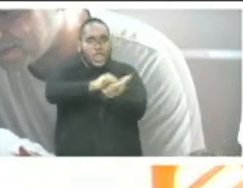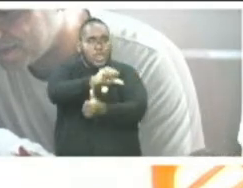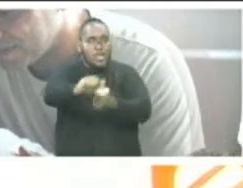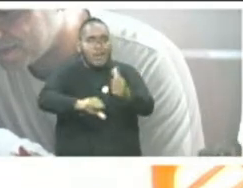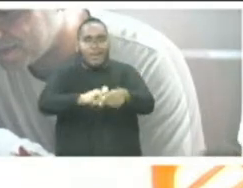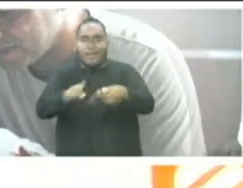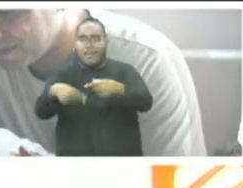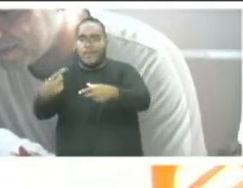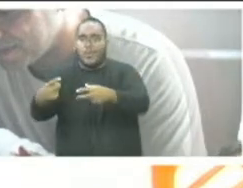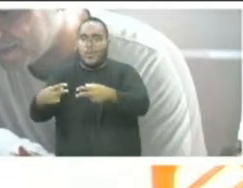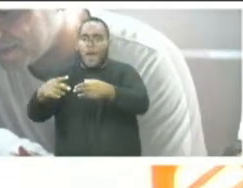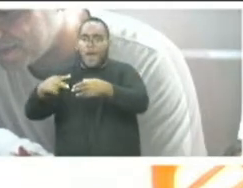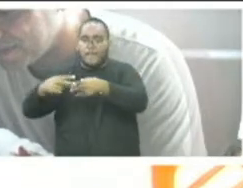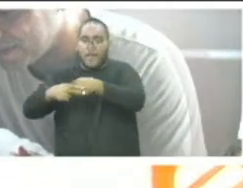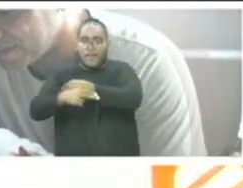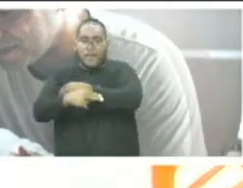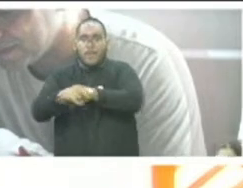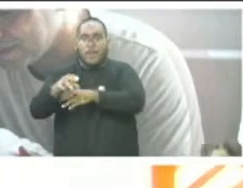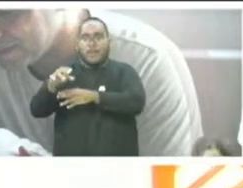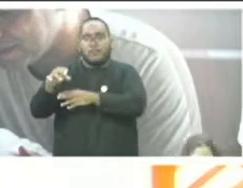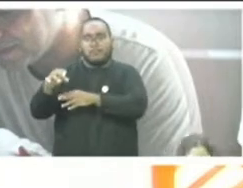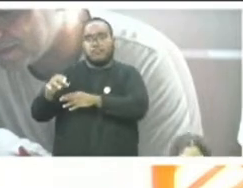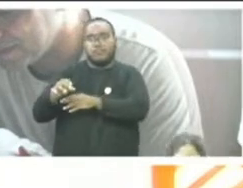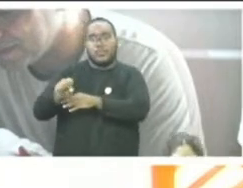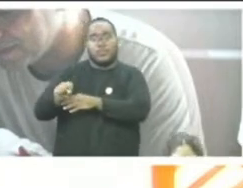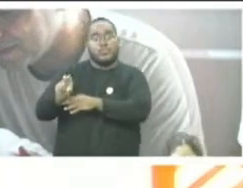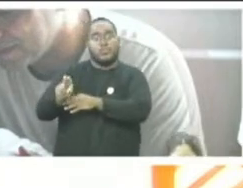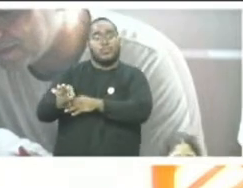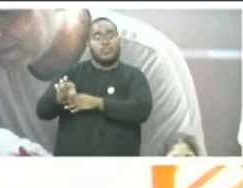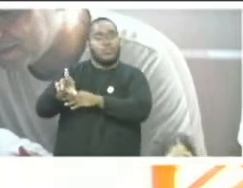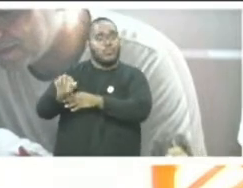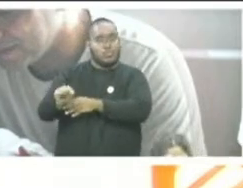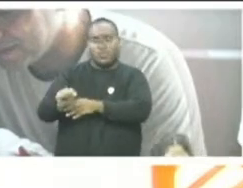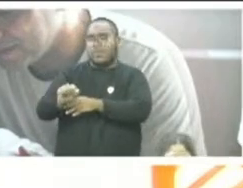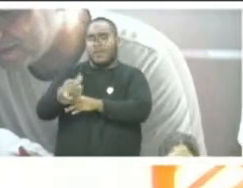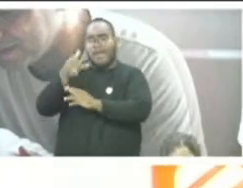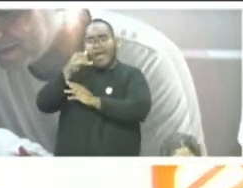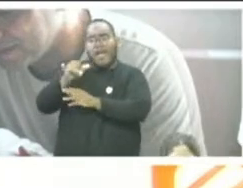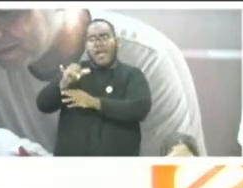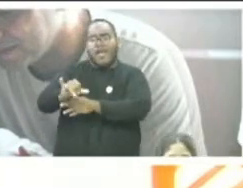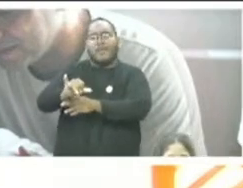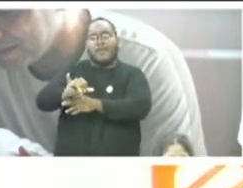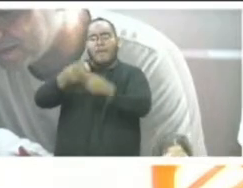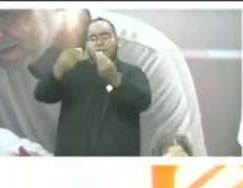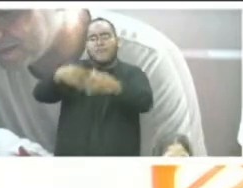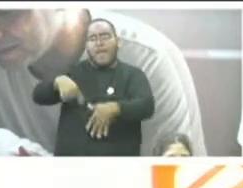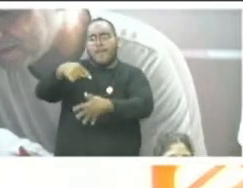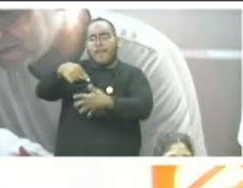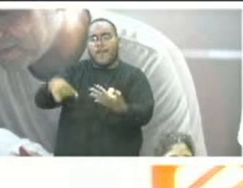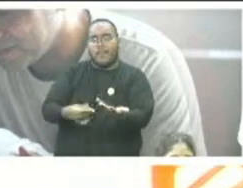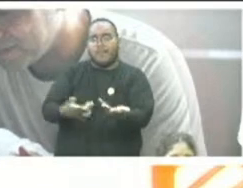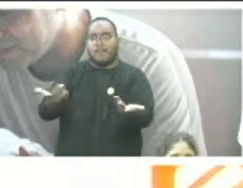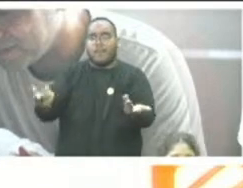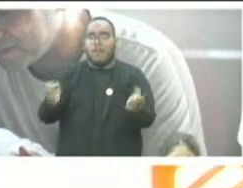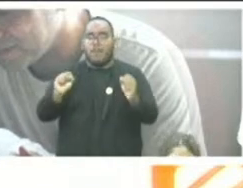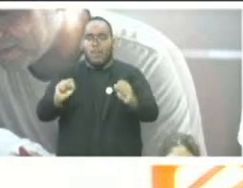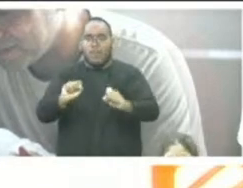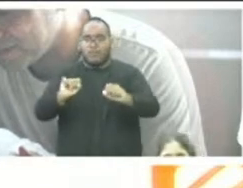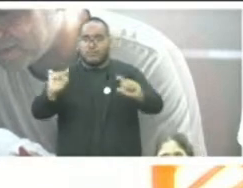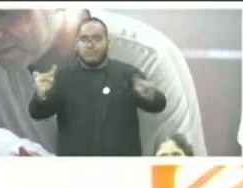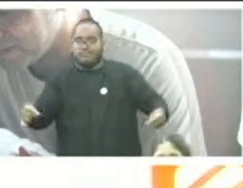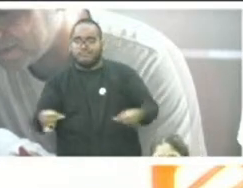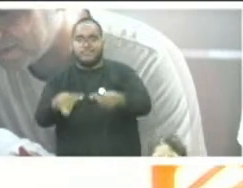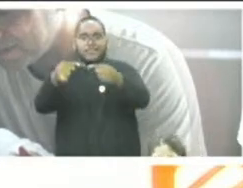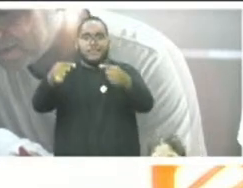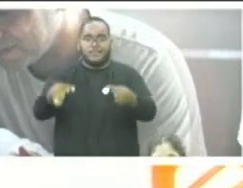a chance de endometrite, de infecções puerperais. Então, a gente já pode fazer a união das duas coisas. Eu passo esse bebê